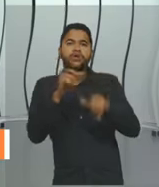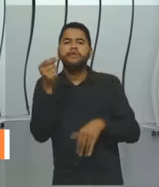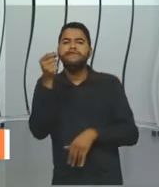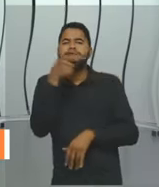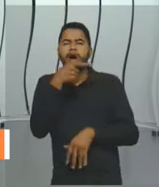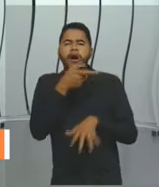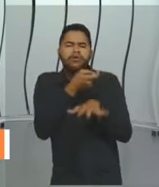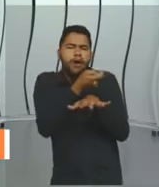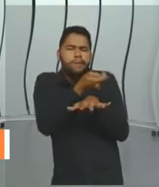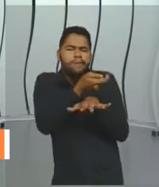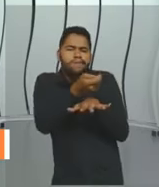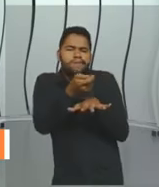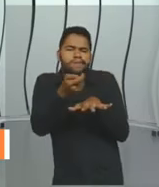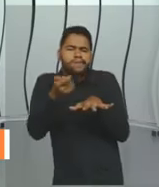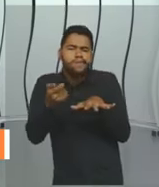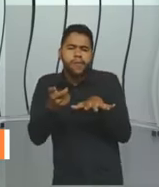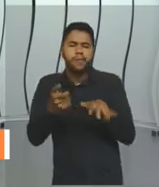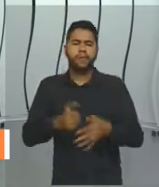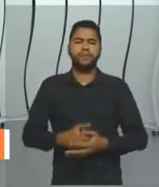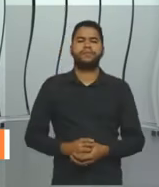falsa, né? Então, vamos lá.